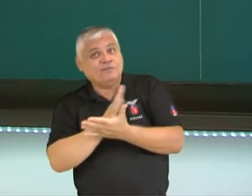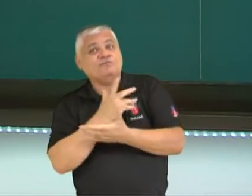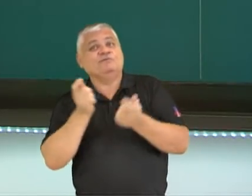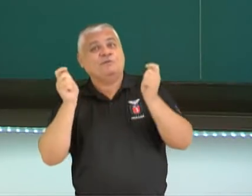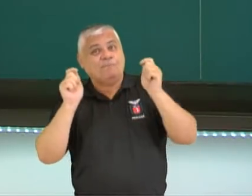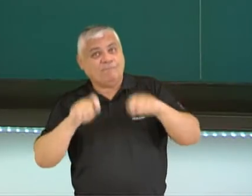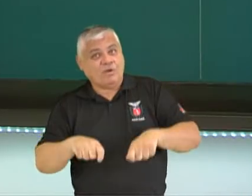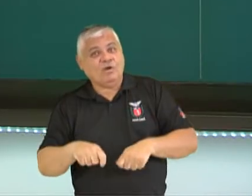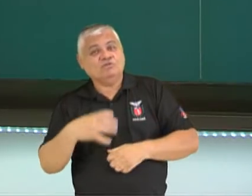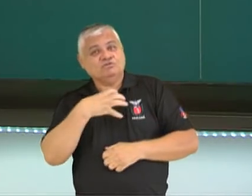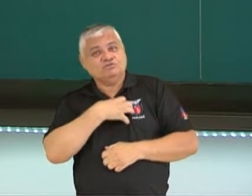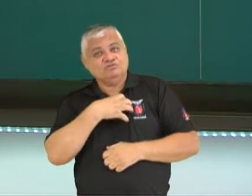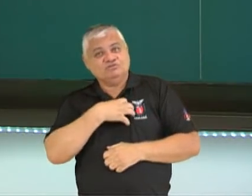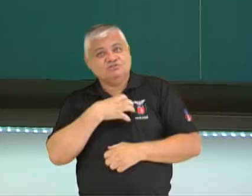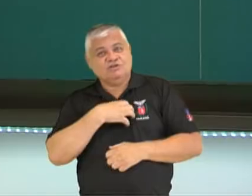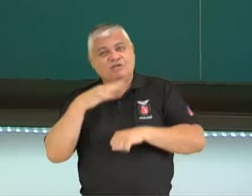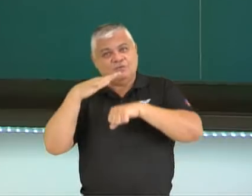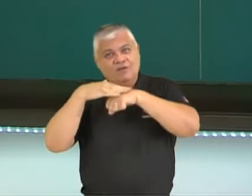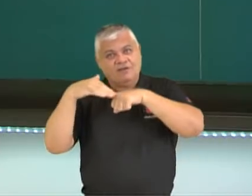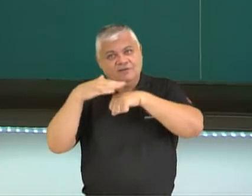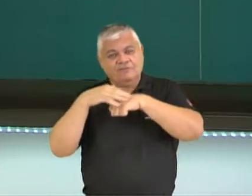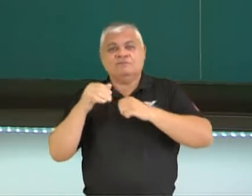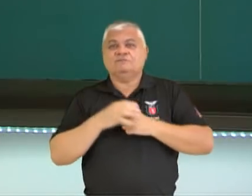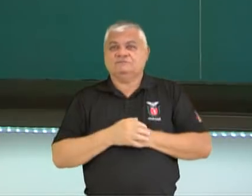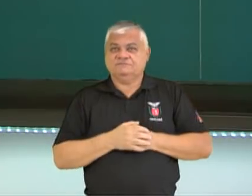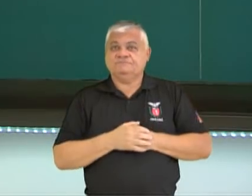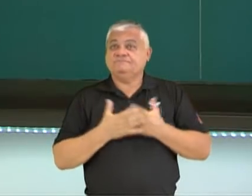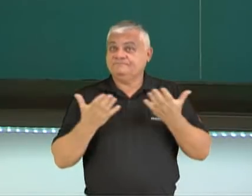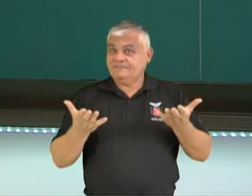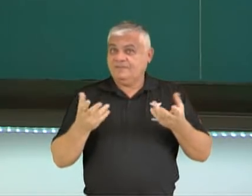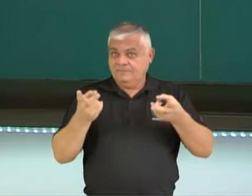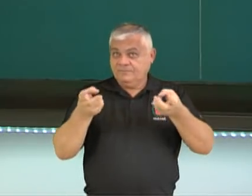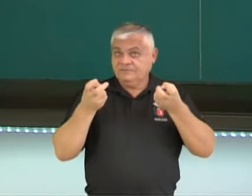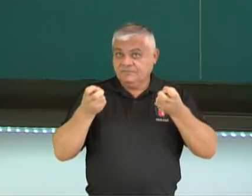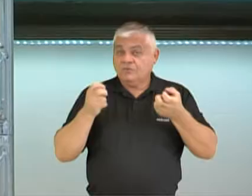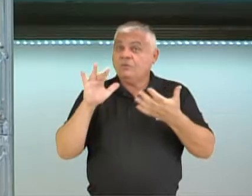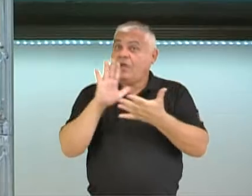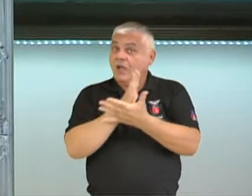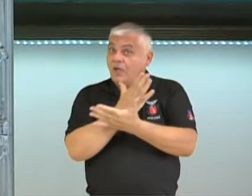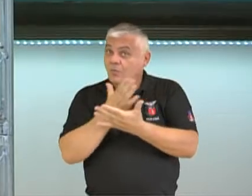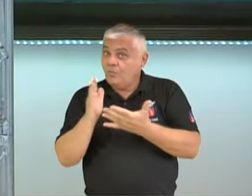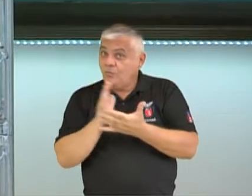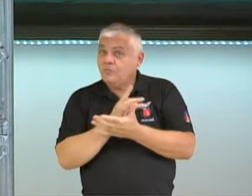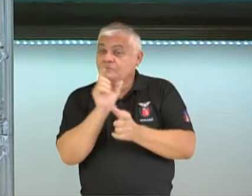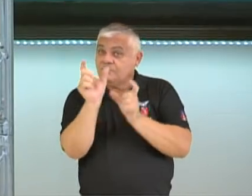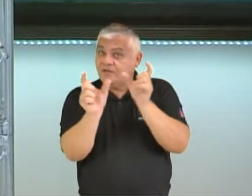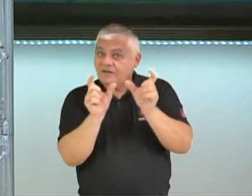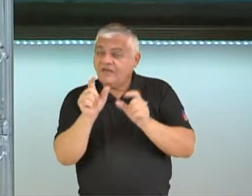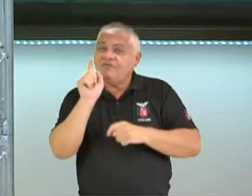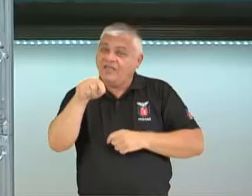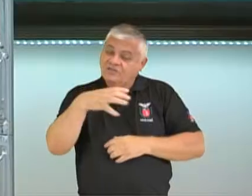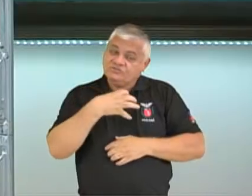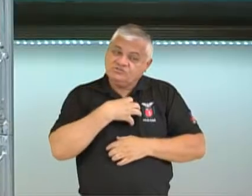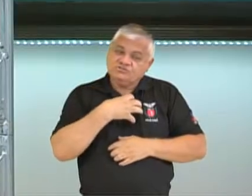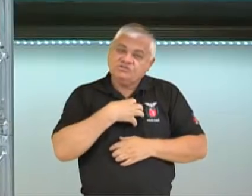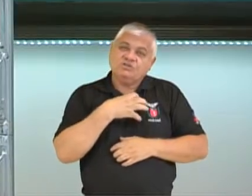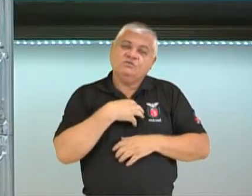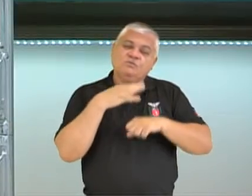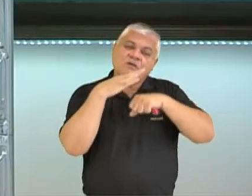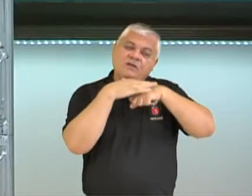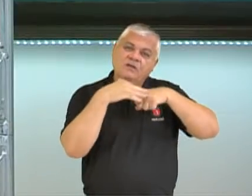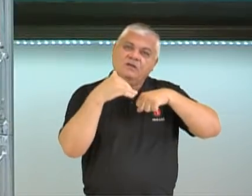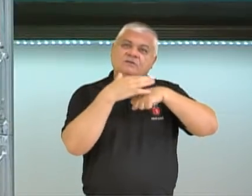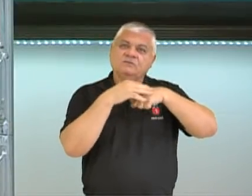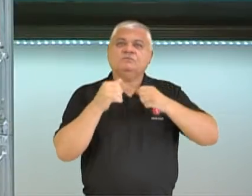um jeito afetivo de falar. Você percebeu? Esse em alguns casos serve para externar um jeito afetivo de